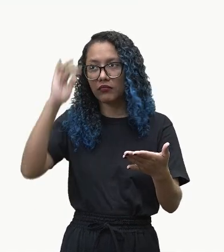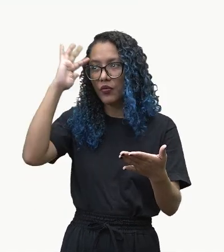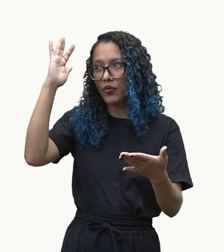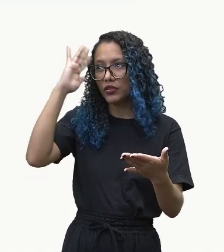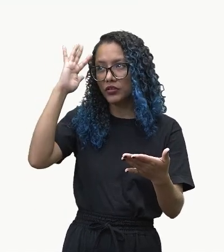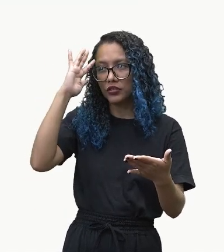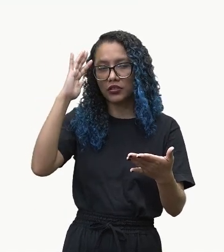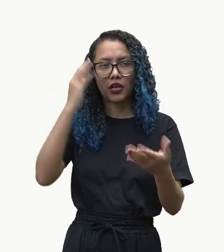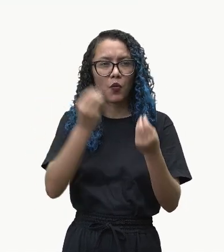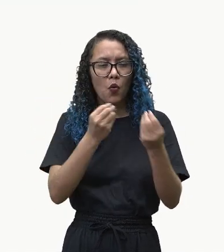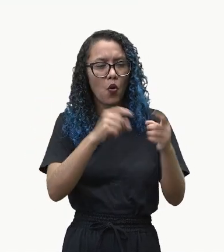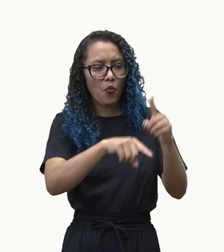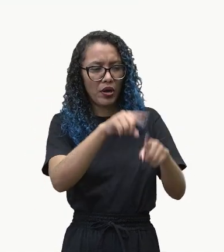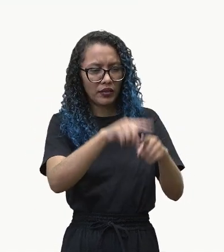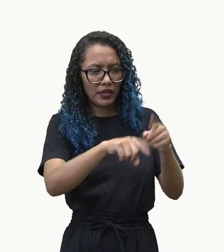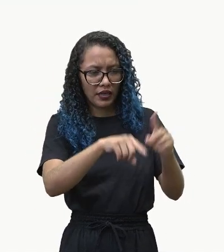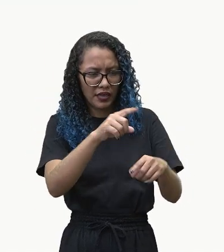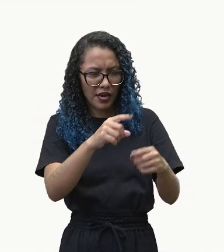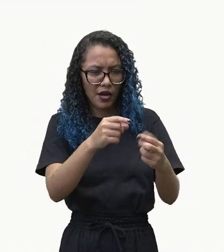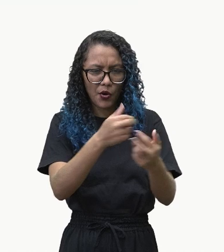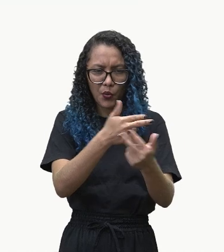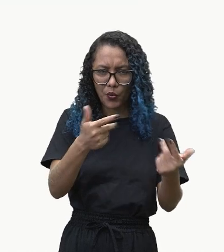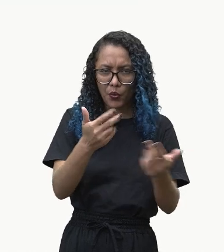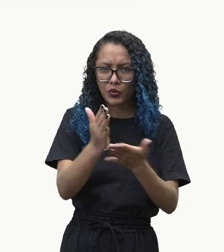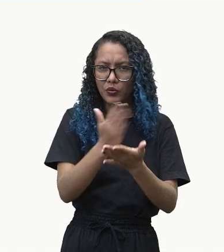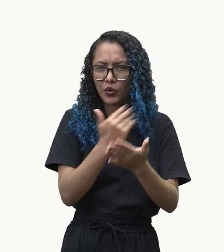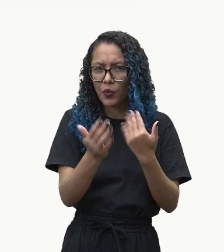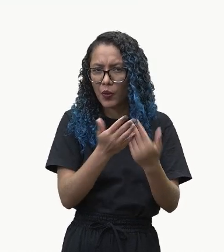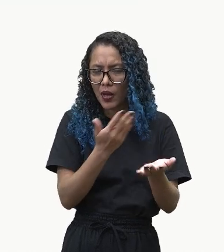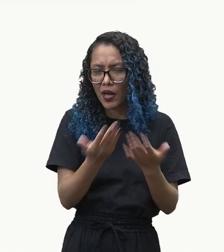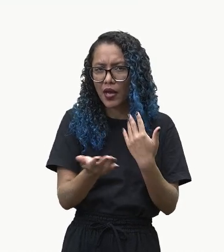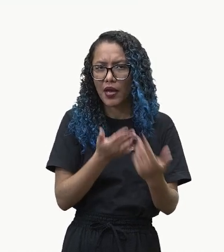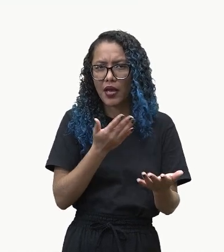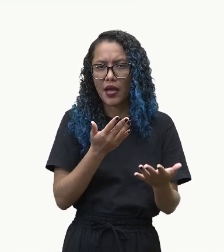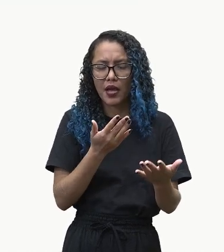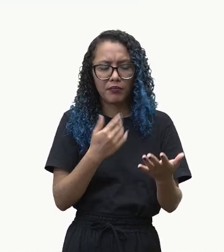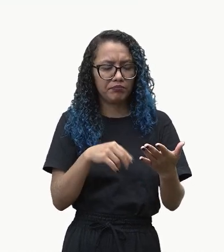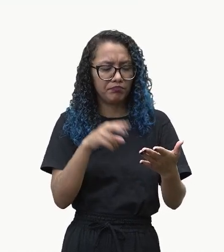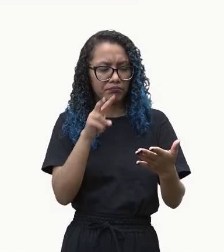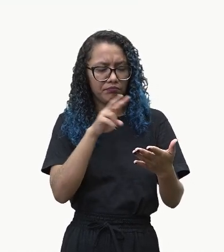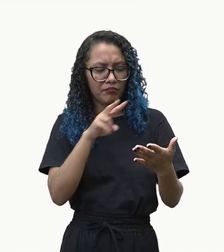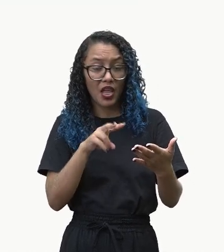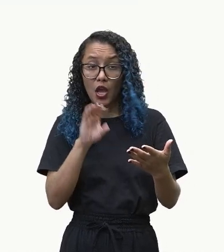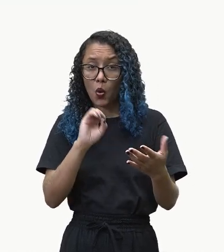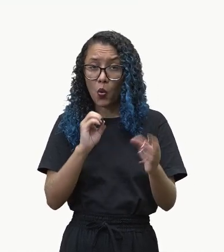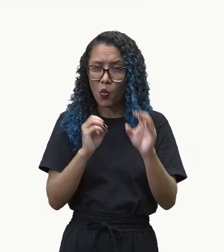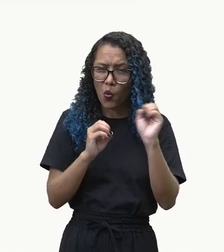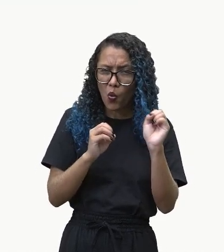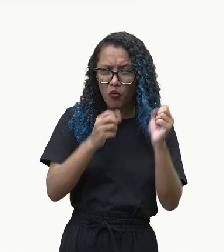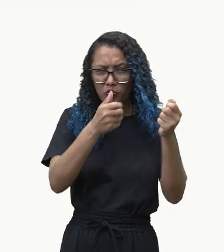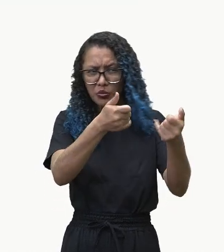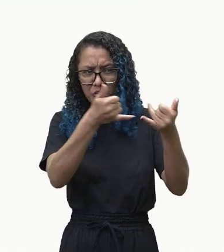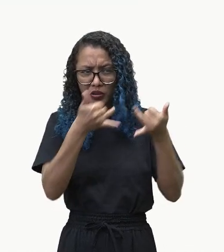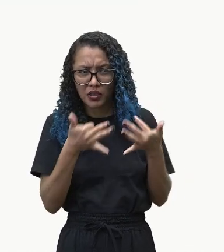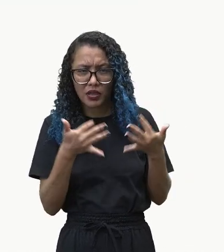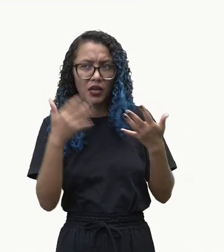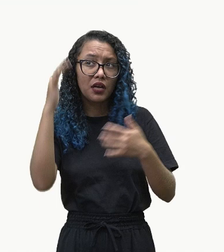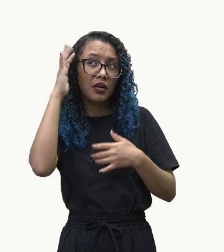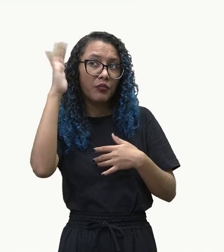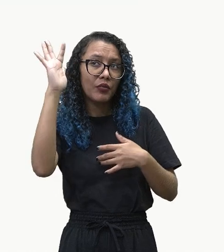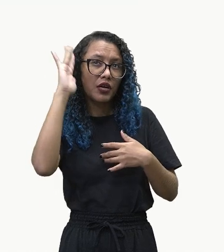objeto, daquela coisa, né? Na pessoa que está ouvindo a mensagem. E neste